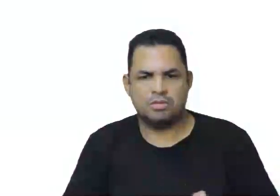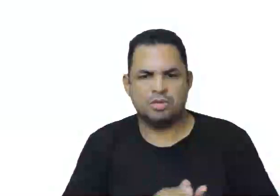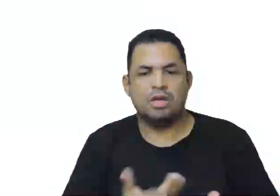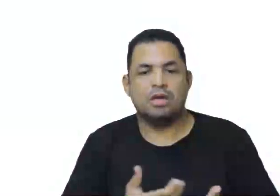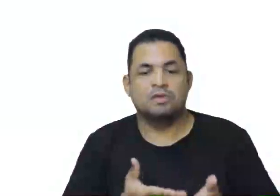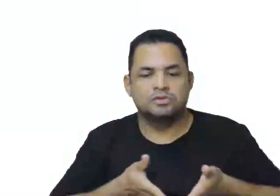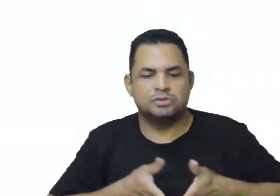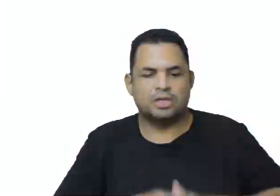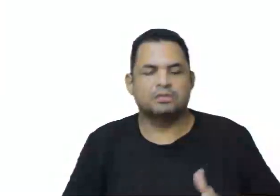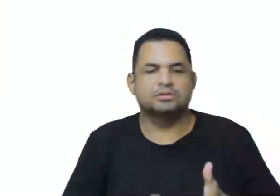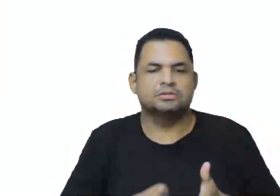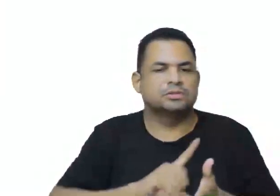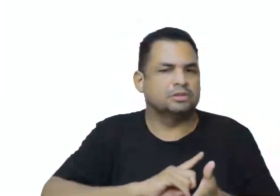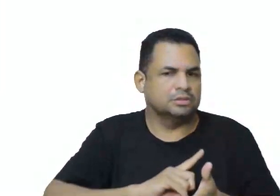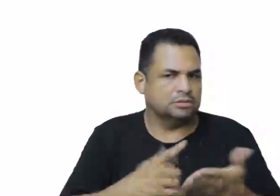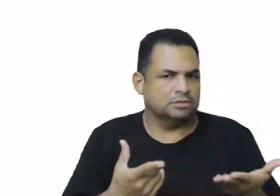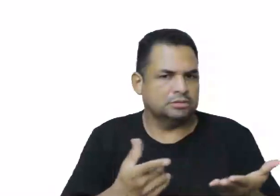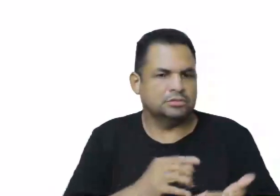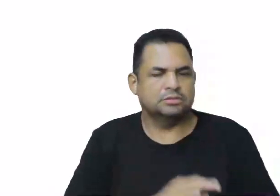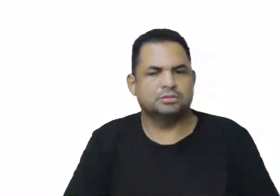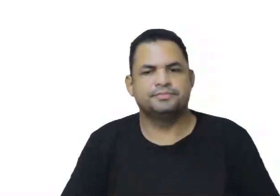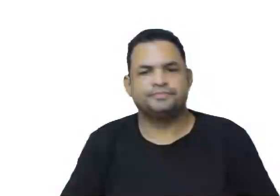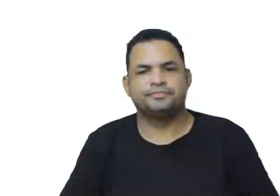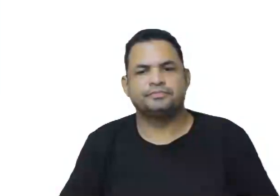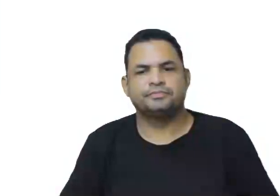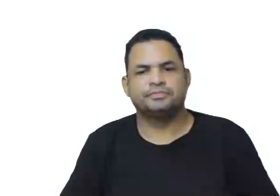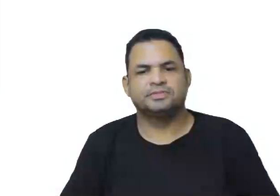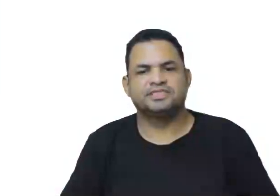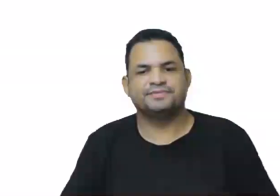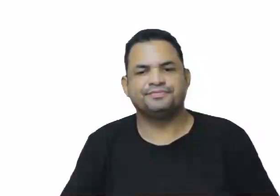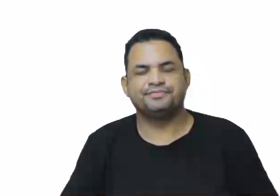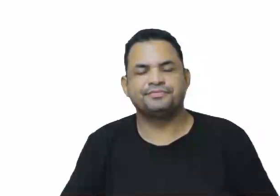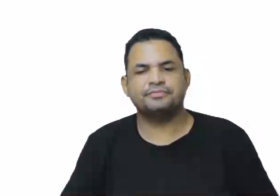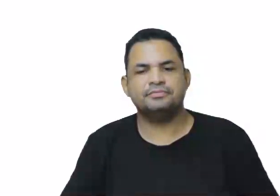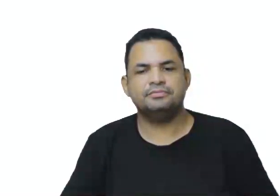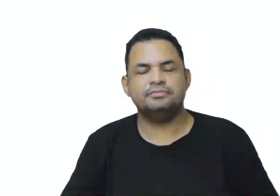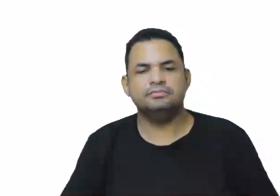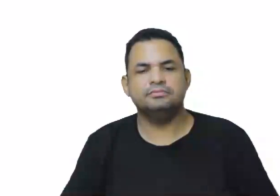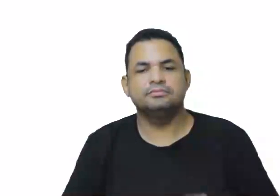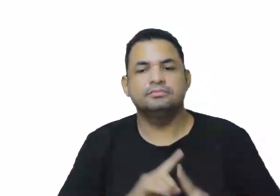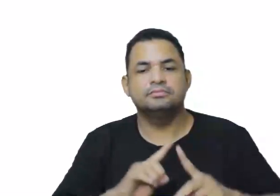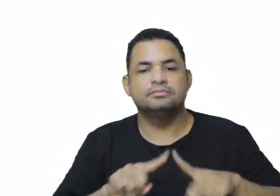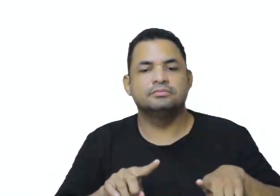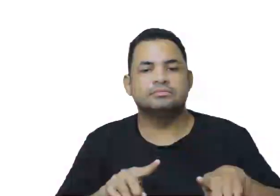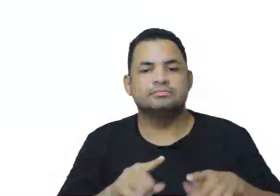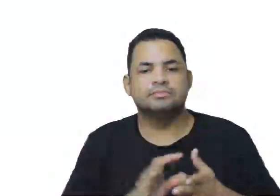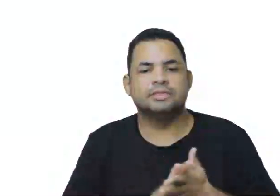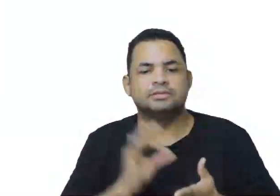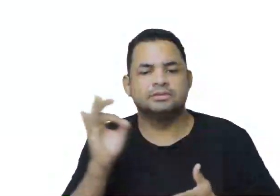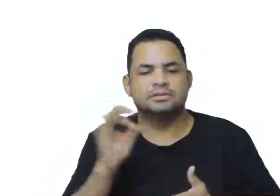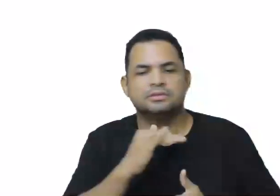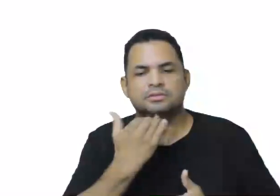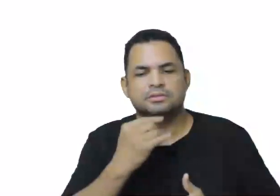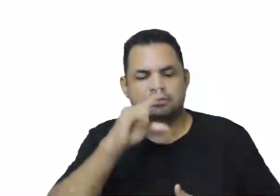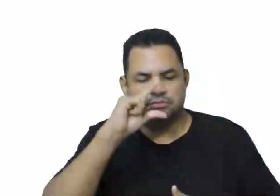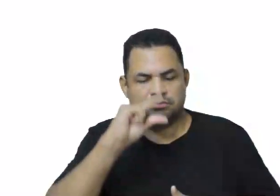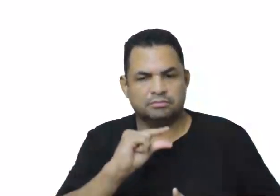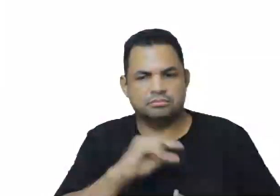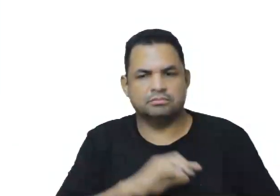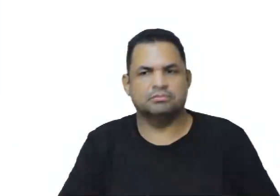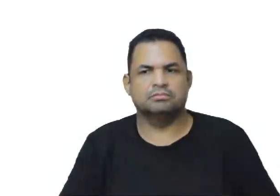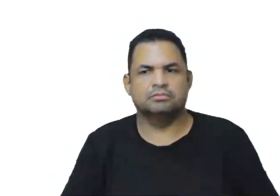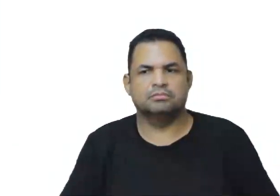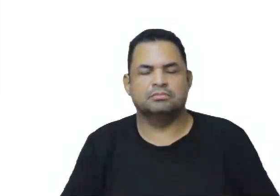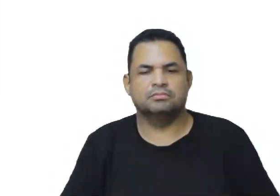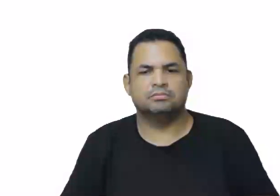da 36ª semana, né, da 26ª até a 36ª, mas essa taxa de mortalidade é pequena, tá